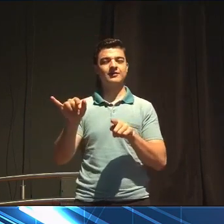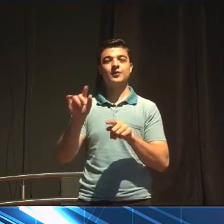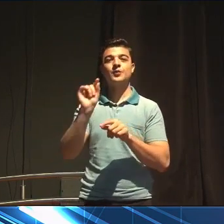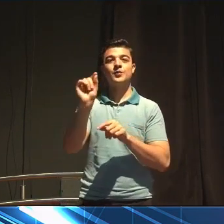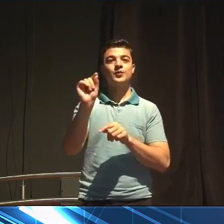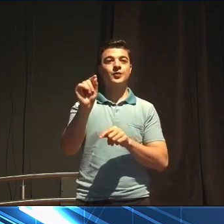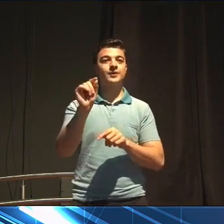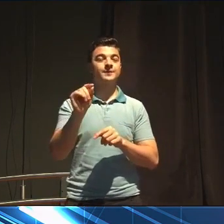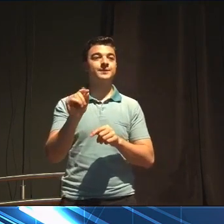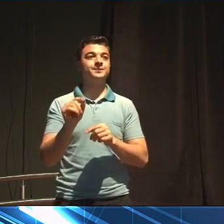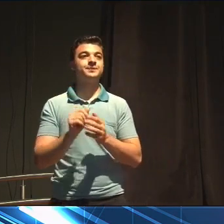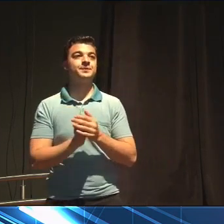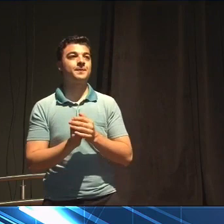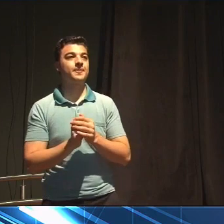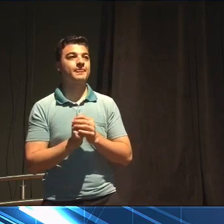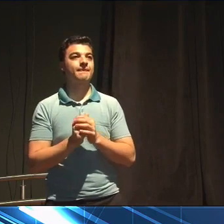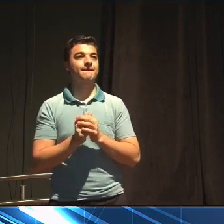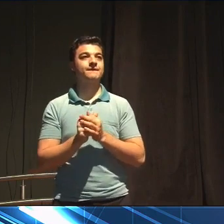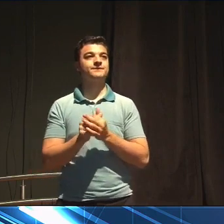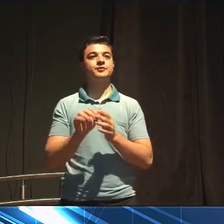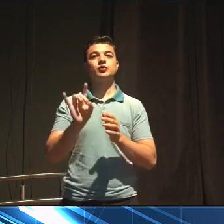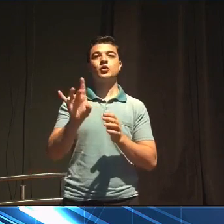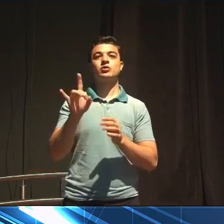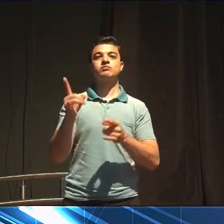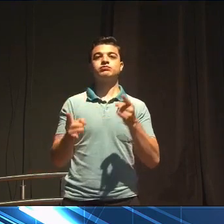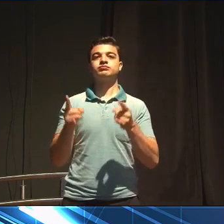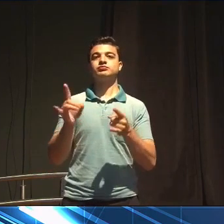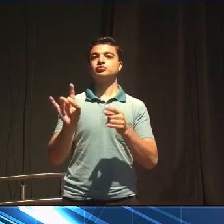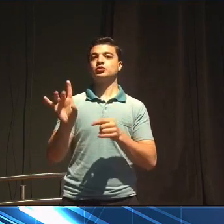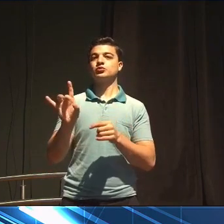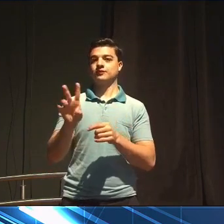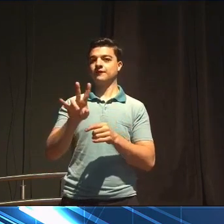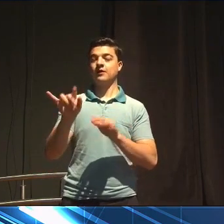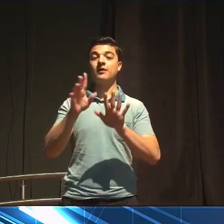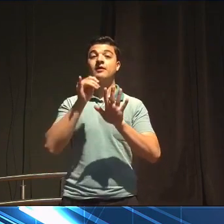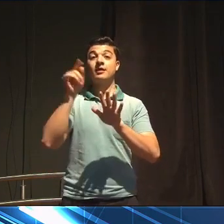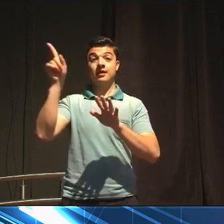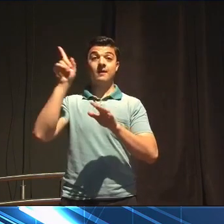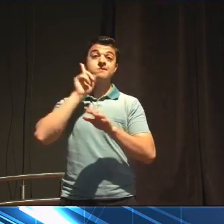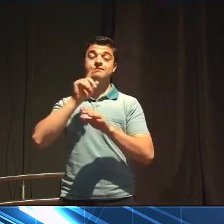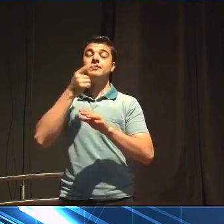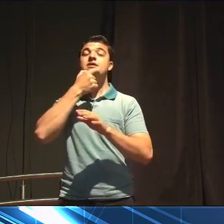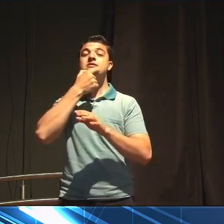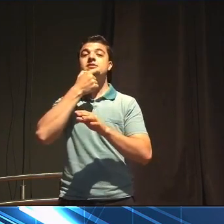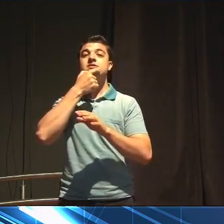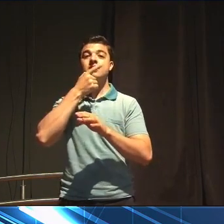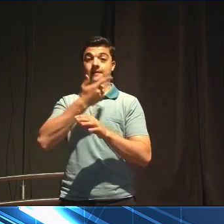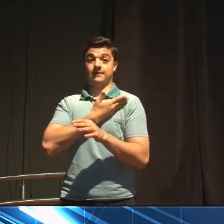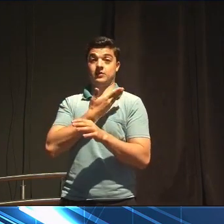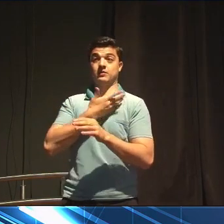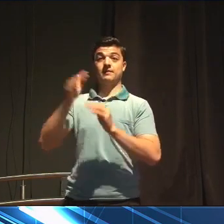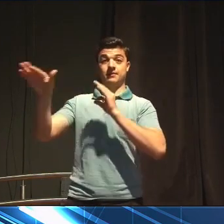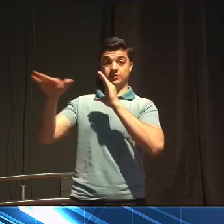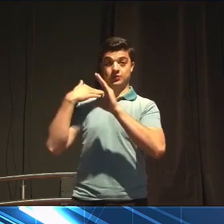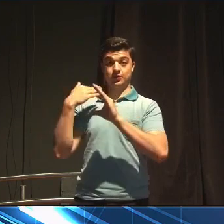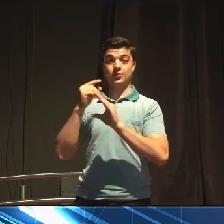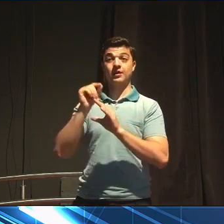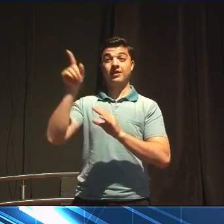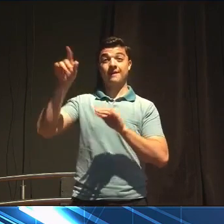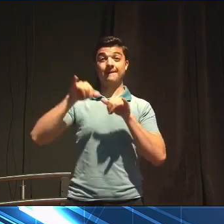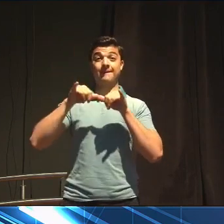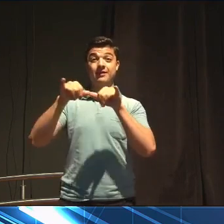nosso foi para a Inglaterra, ele mandou uma foto de um mercadinho de uma cidade pequena, com um monte de robô de entrega na